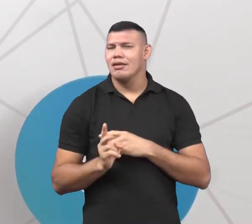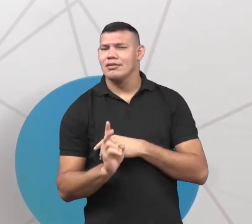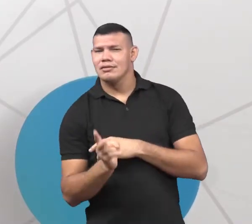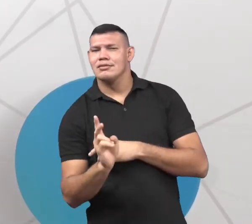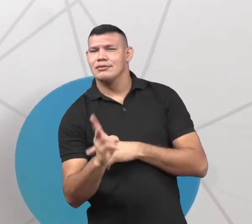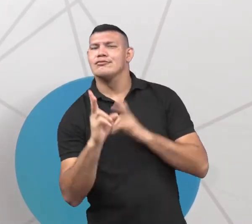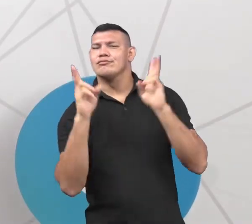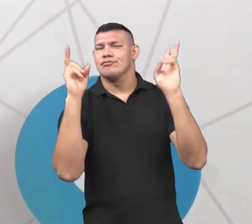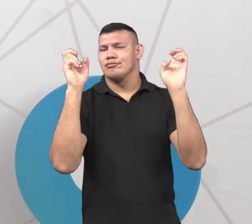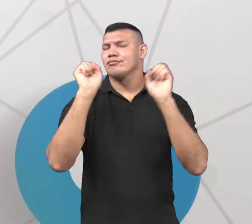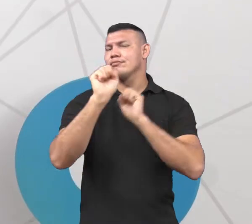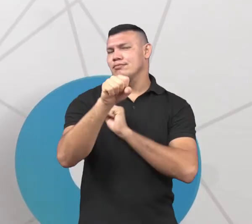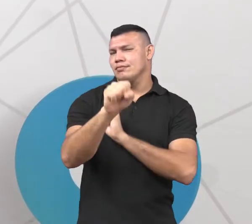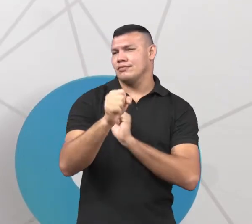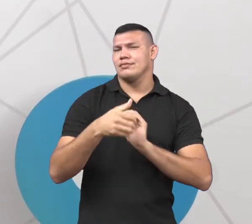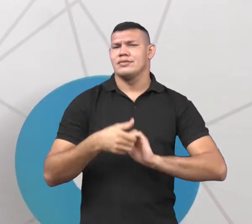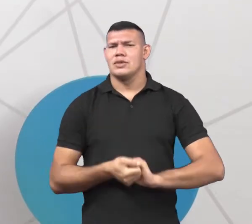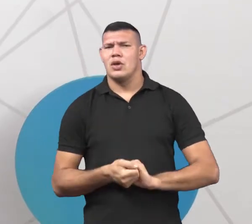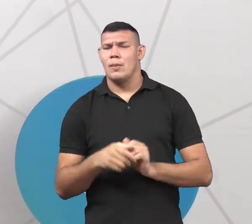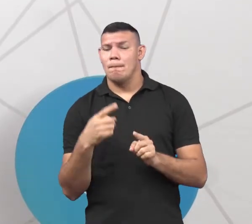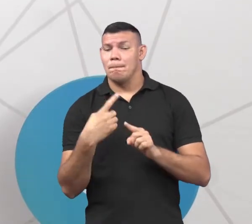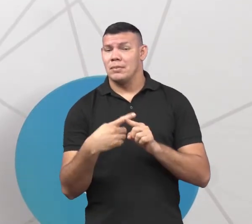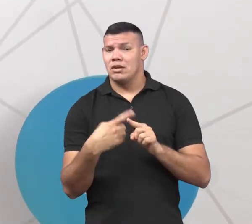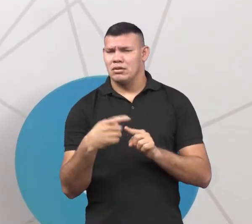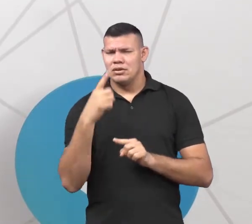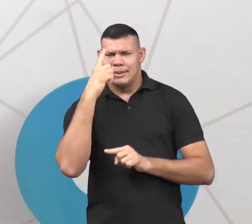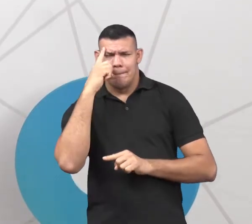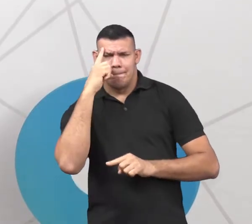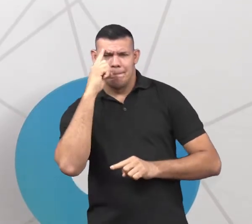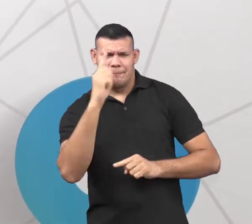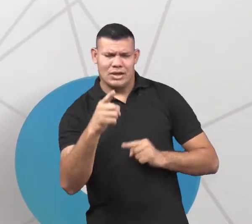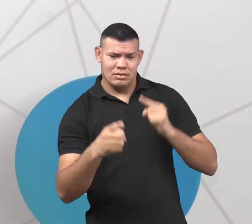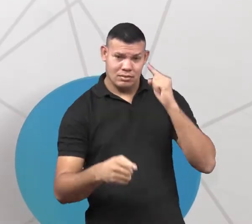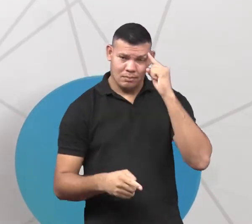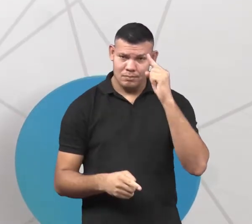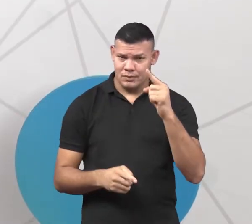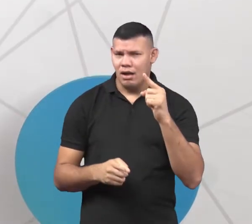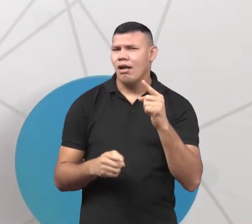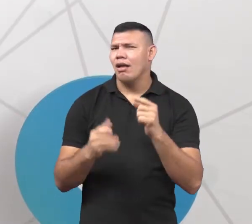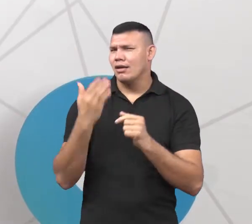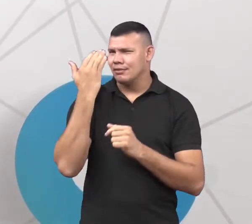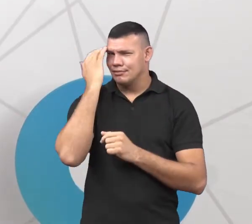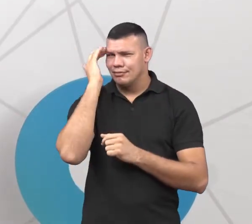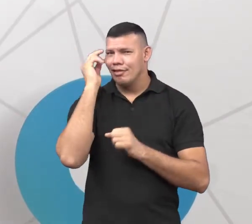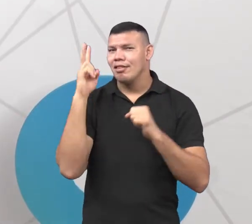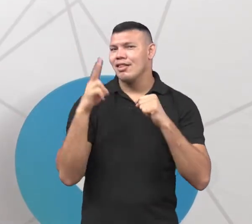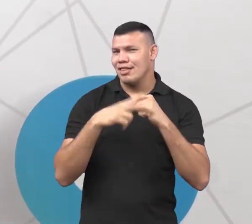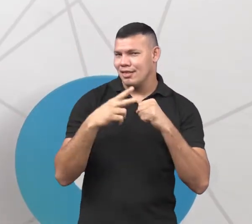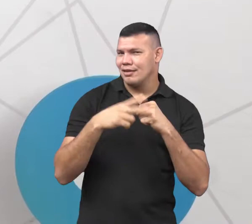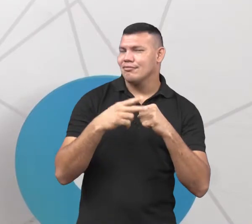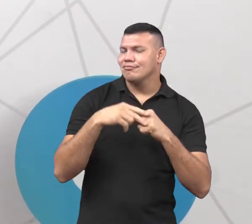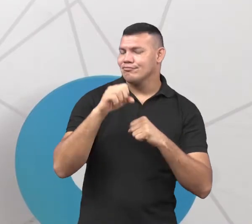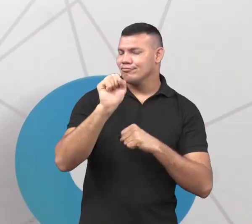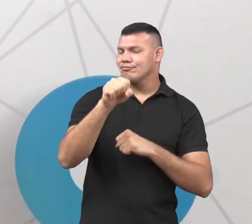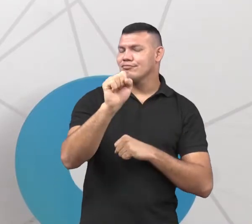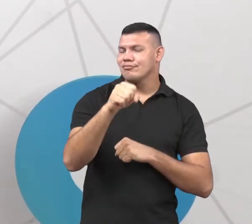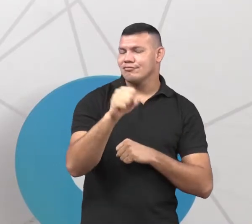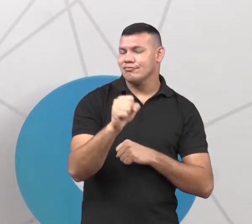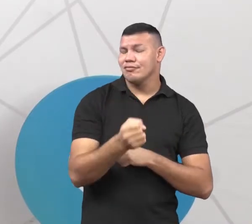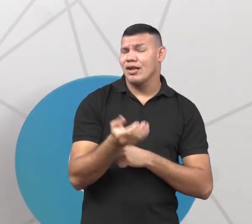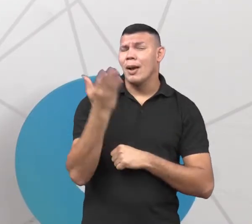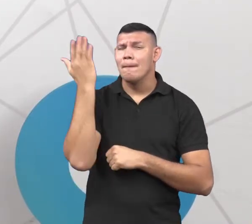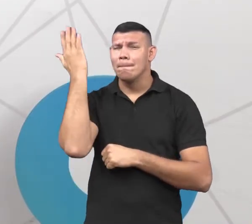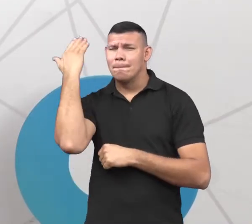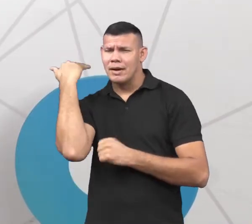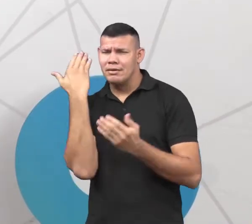essa temática para poder falar de imperativo. Tudo bem? Ustedes se acuerdan que na classe passada,